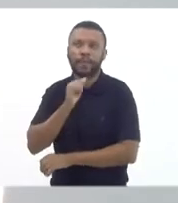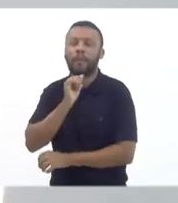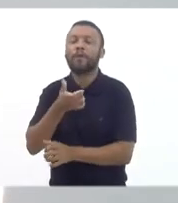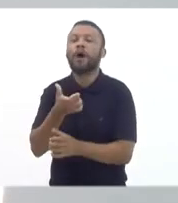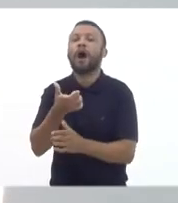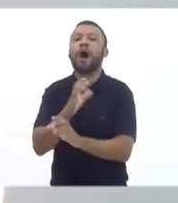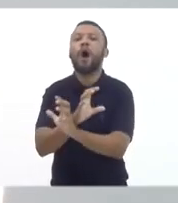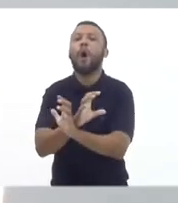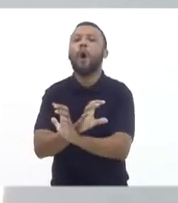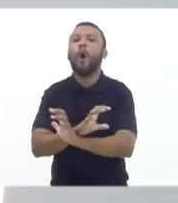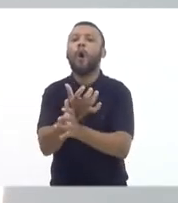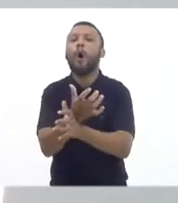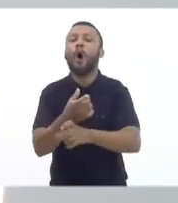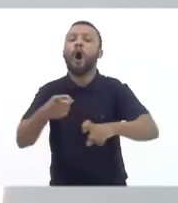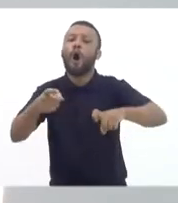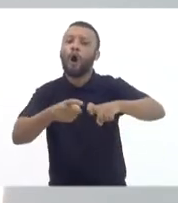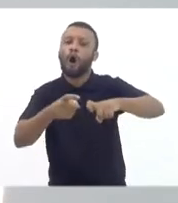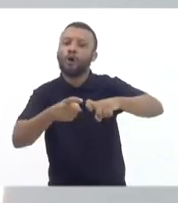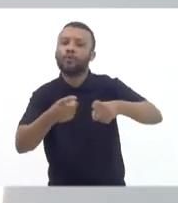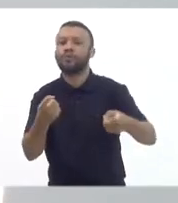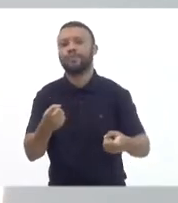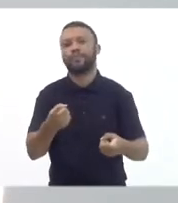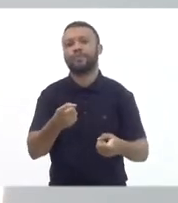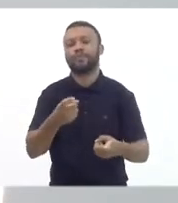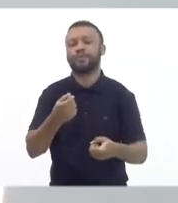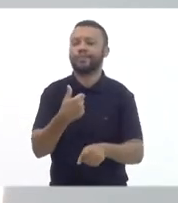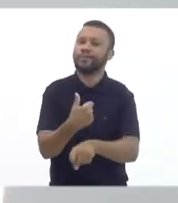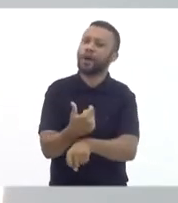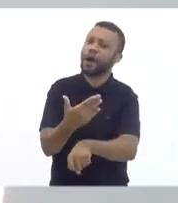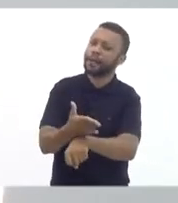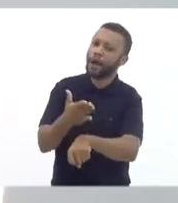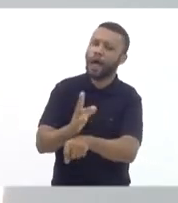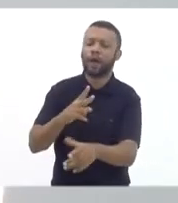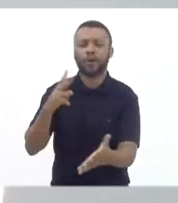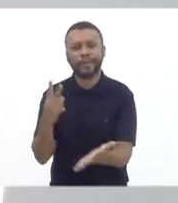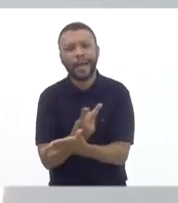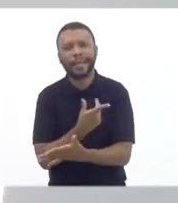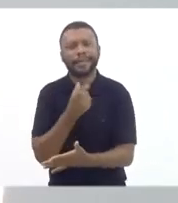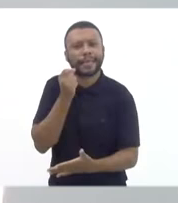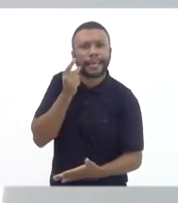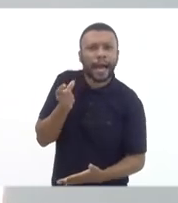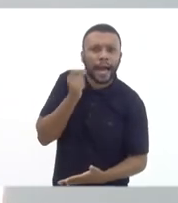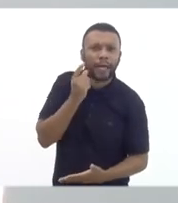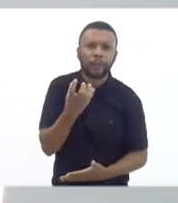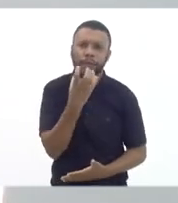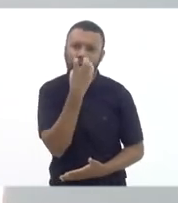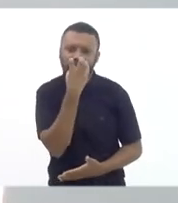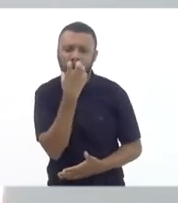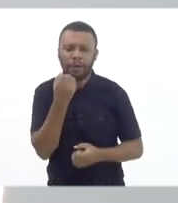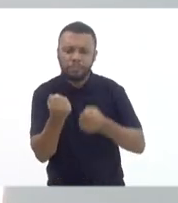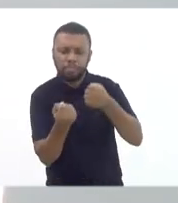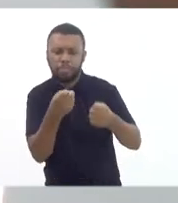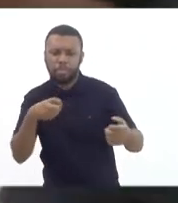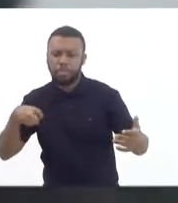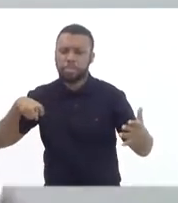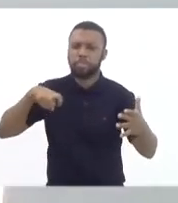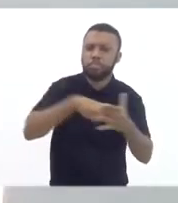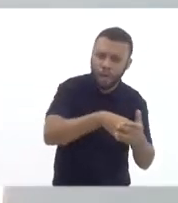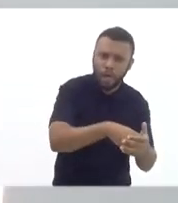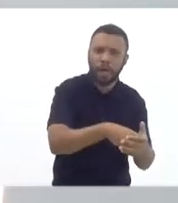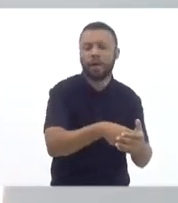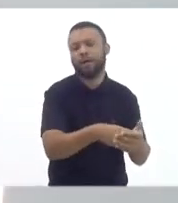todo momento a gente tem problema de atropelamento de animais, de gatos, de cães e outros eventos aí